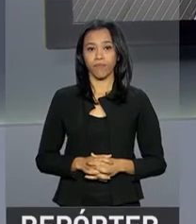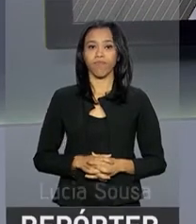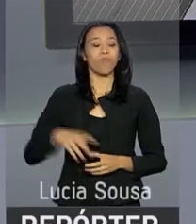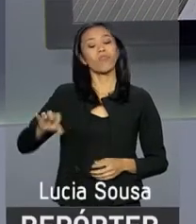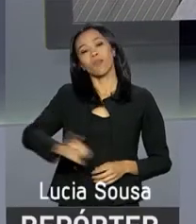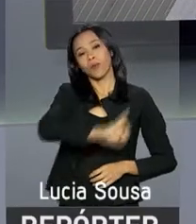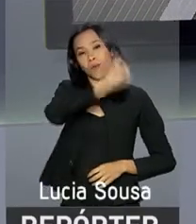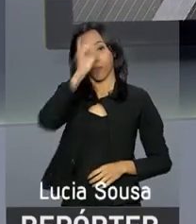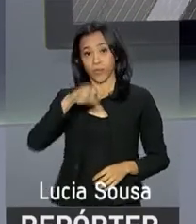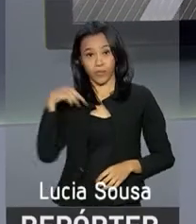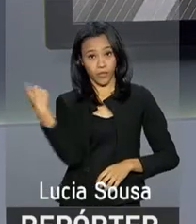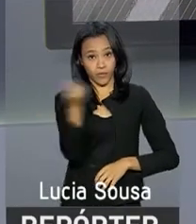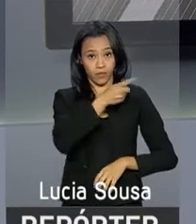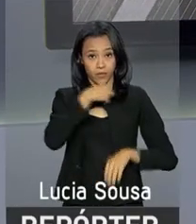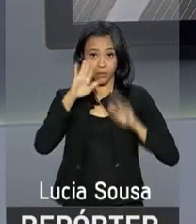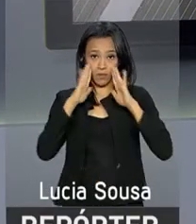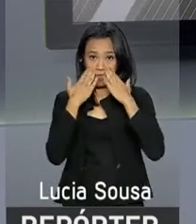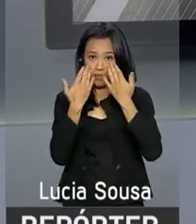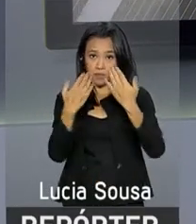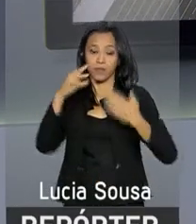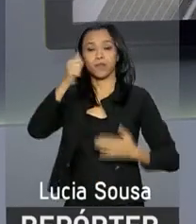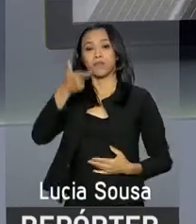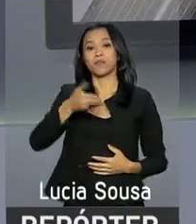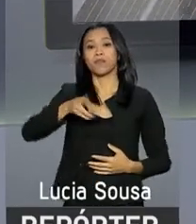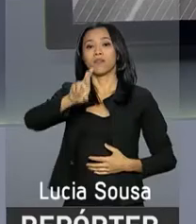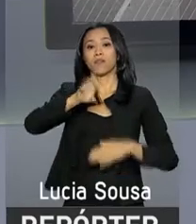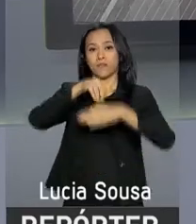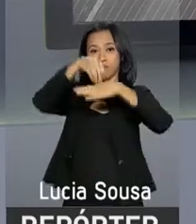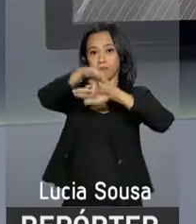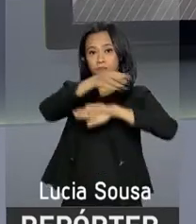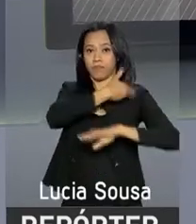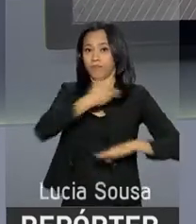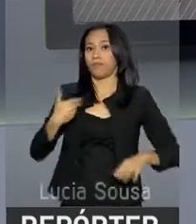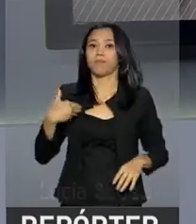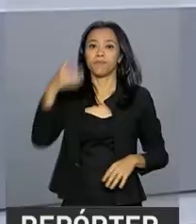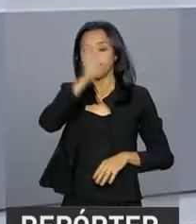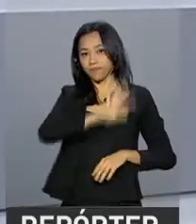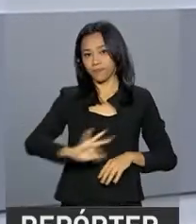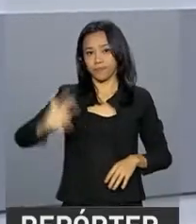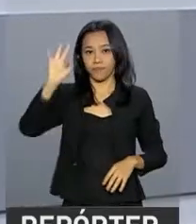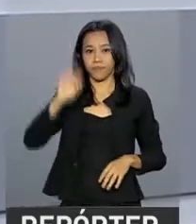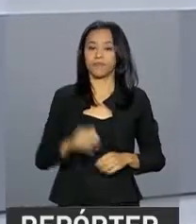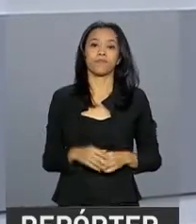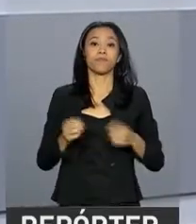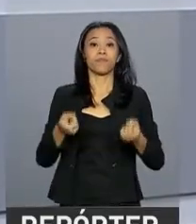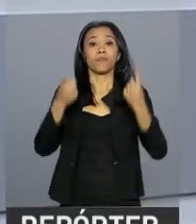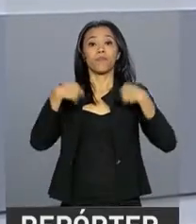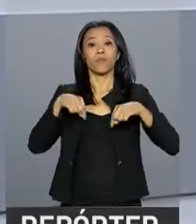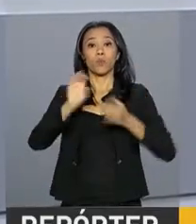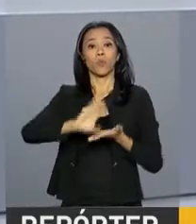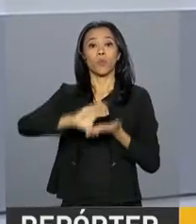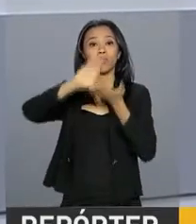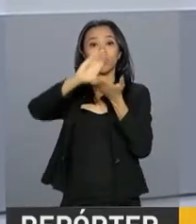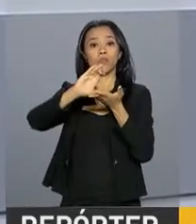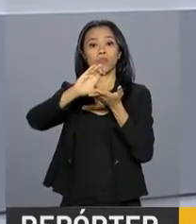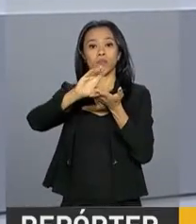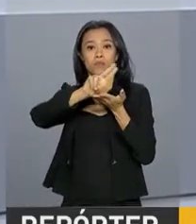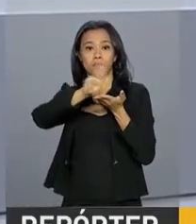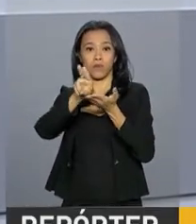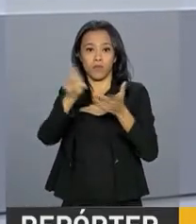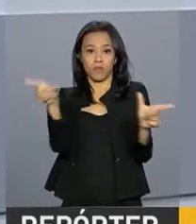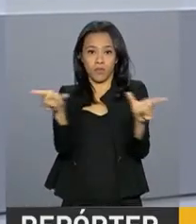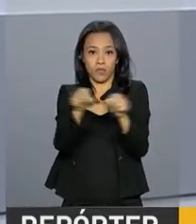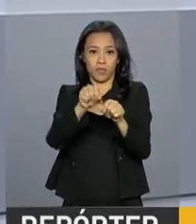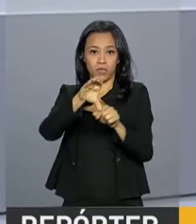Olá, estamos de volta com o repórter NBR e as notícias do governo federal. O Conselho Administrativo de Defesa